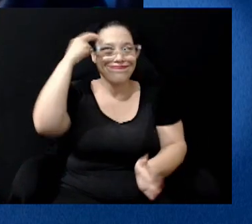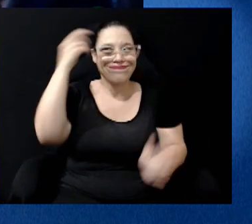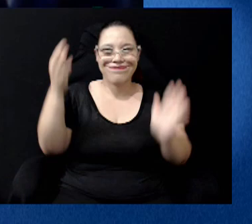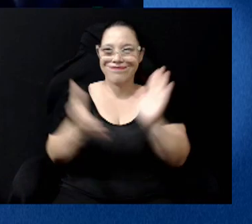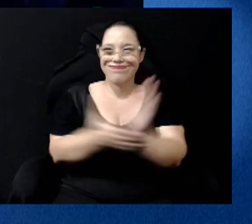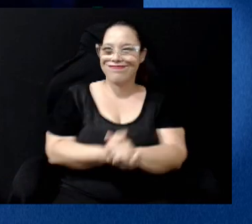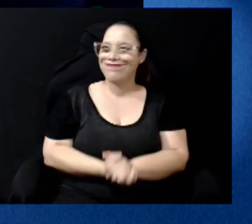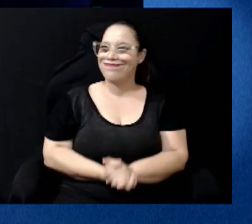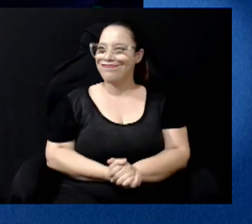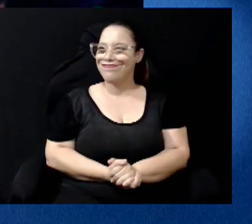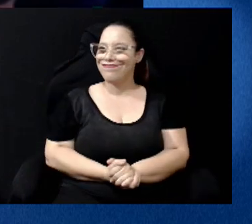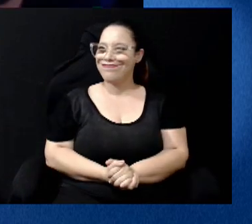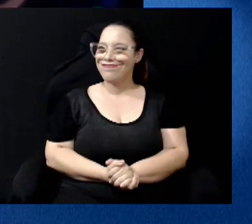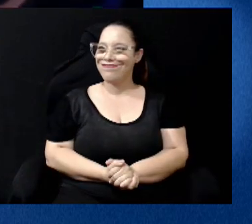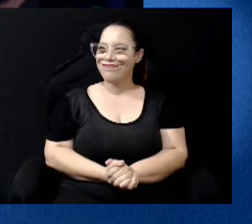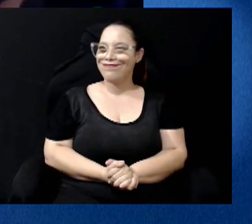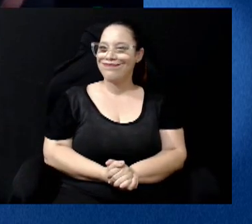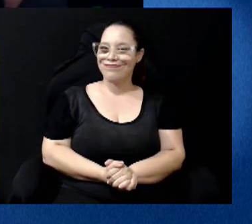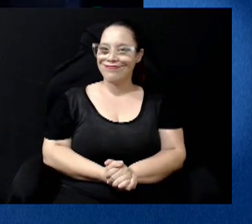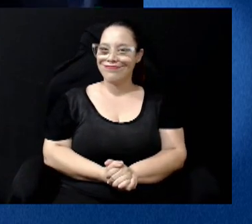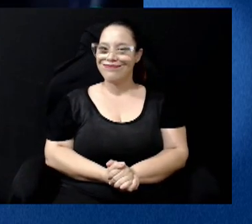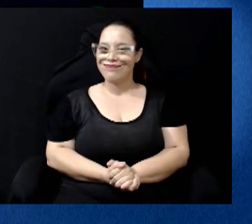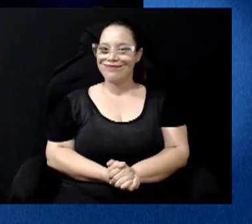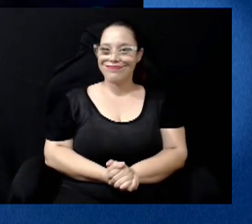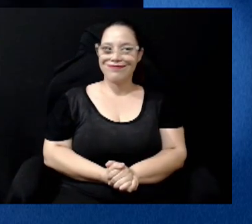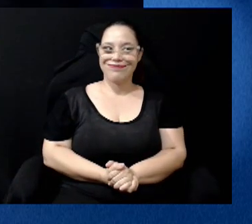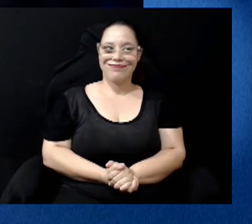de nós. Obrigado.